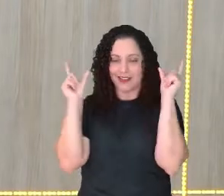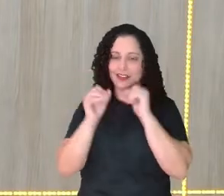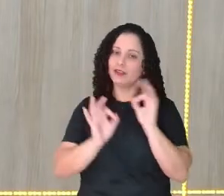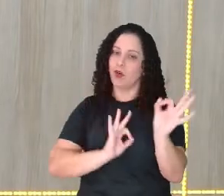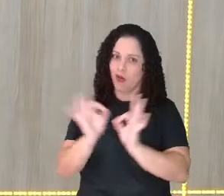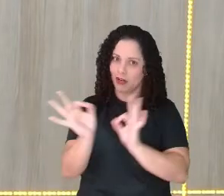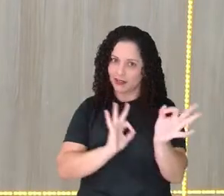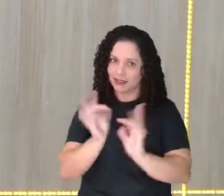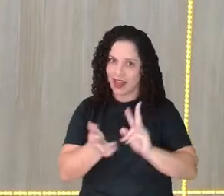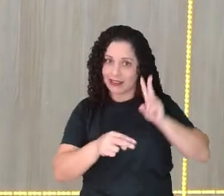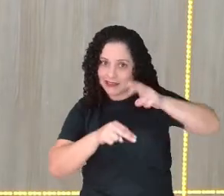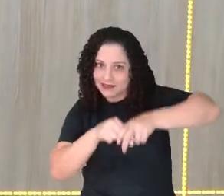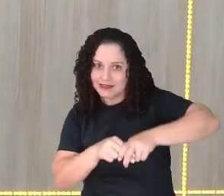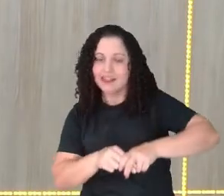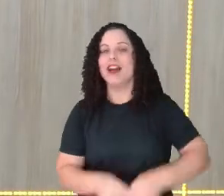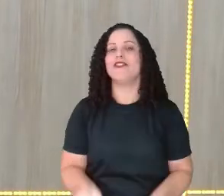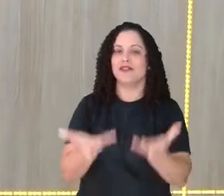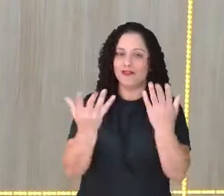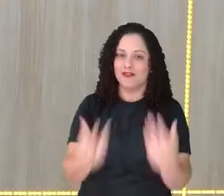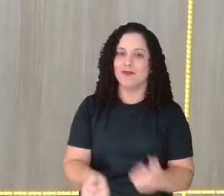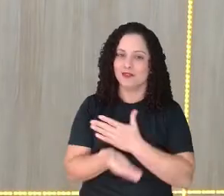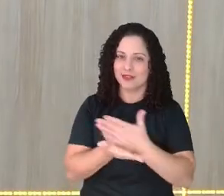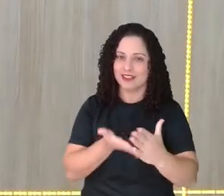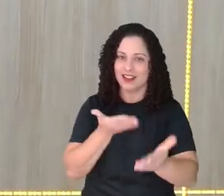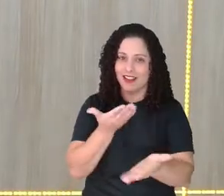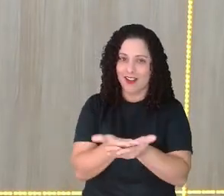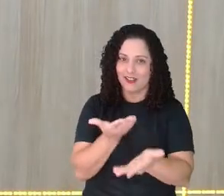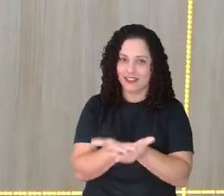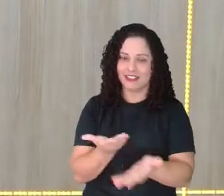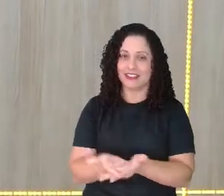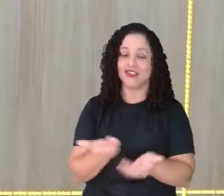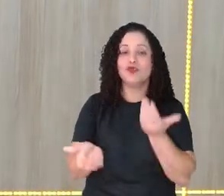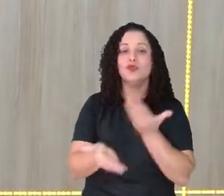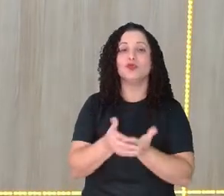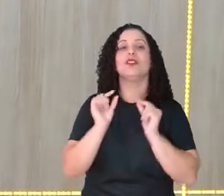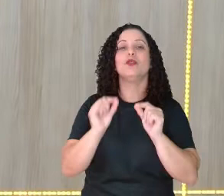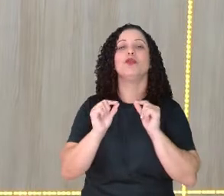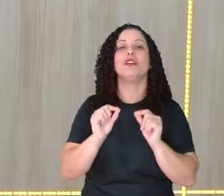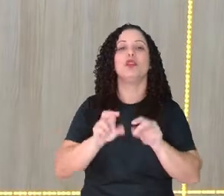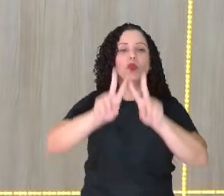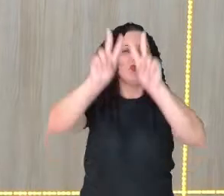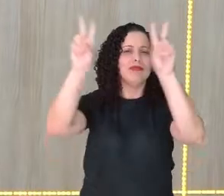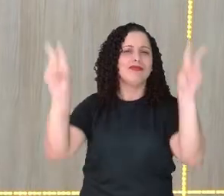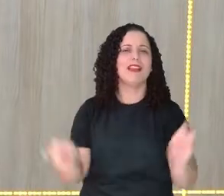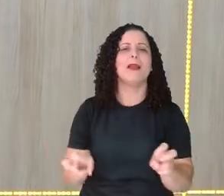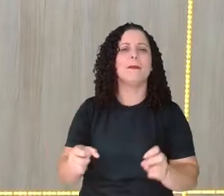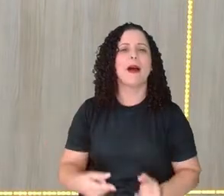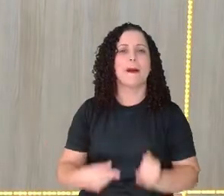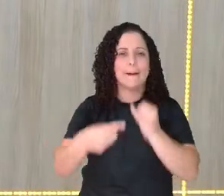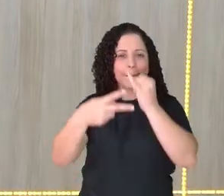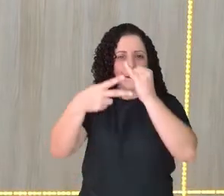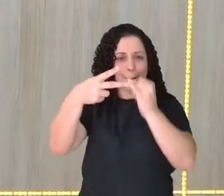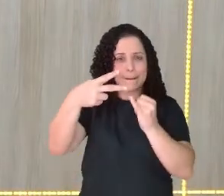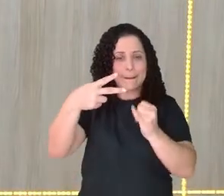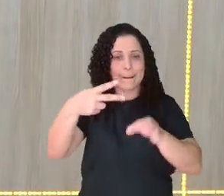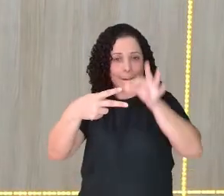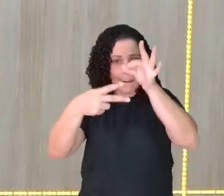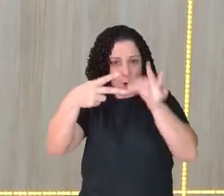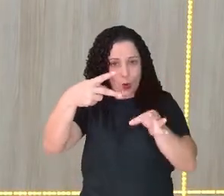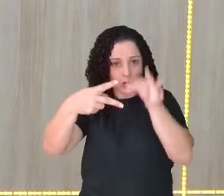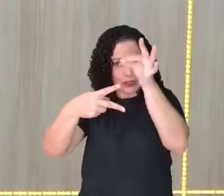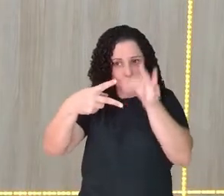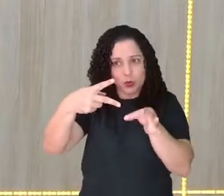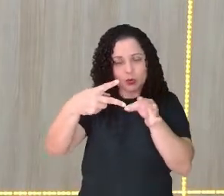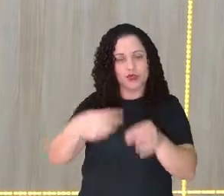aí, vamos começar a nossa aula falando sobre os polígonos, tá bom? Então, antes da gente entrar na definição de